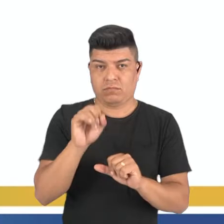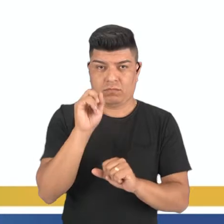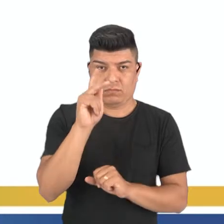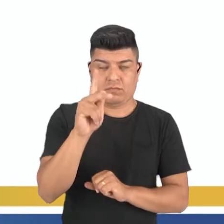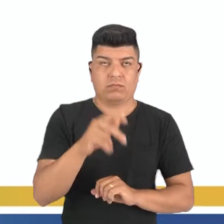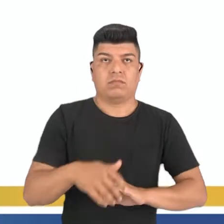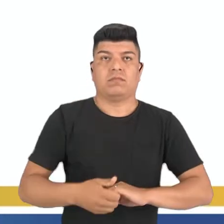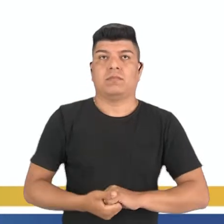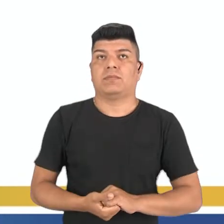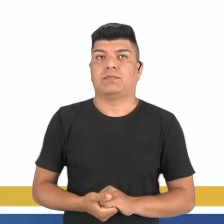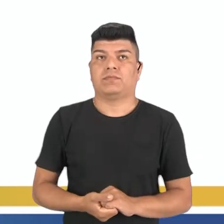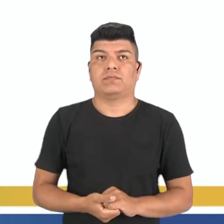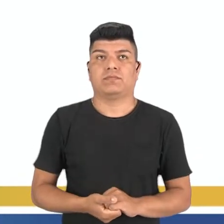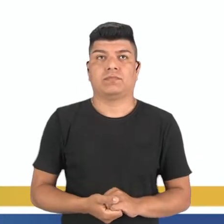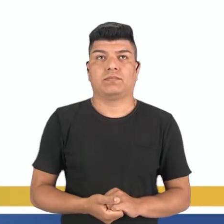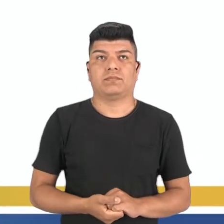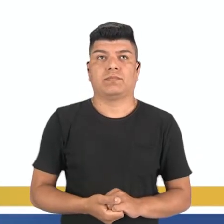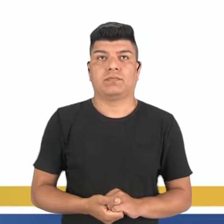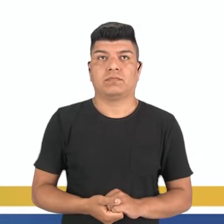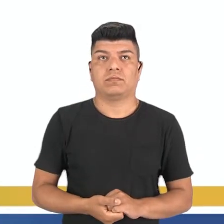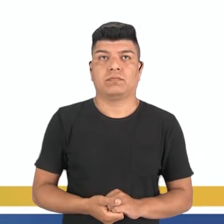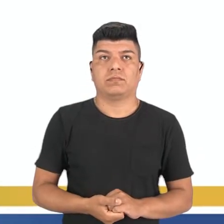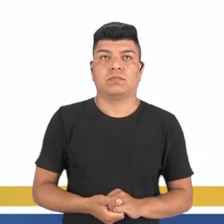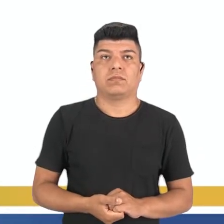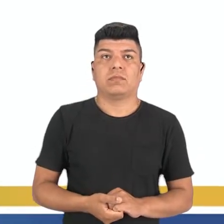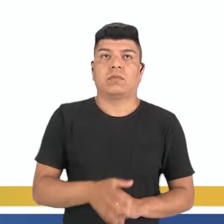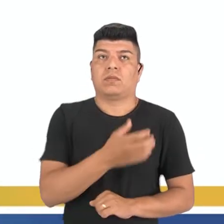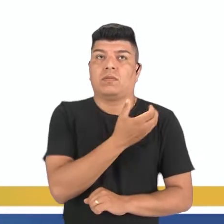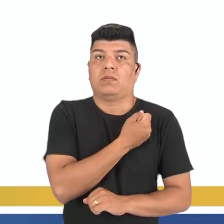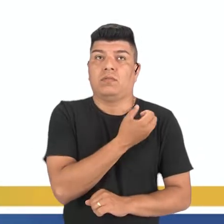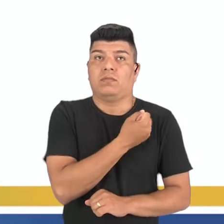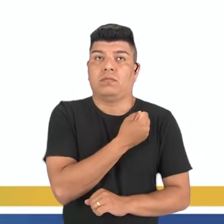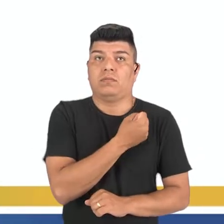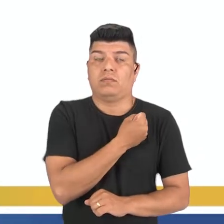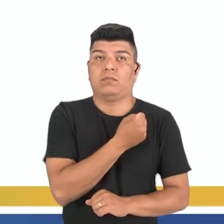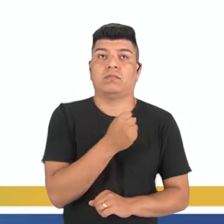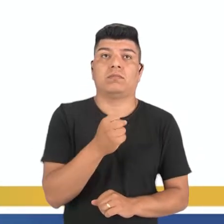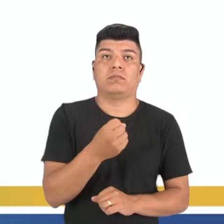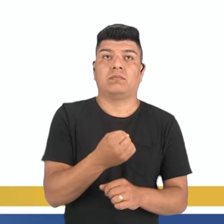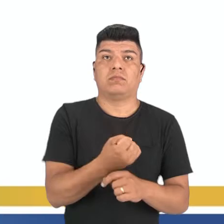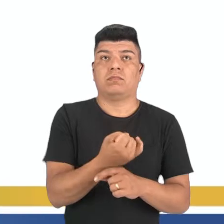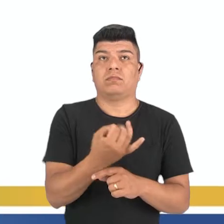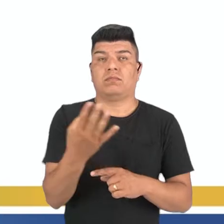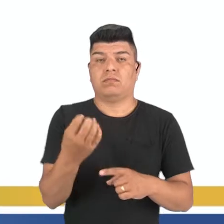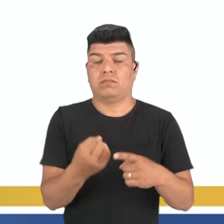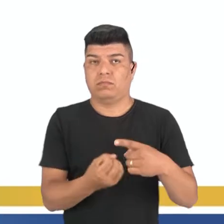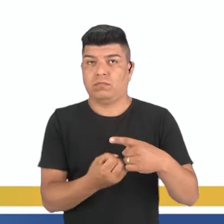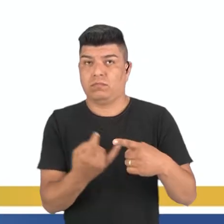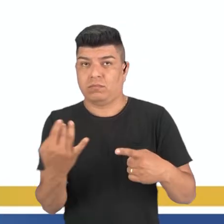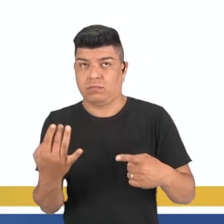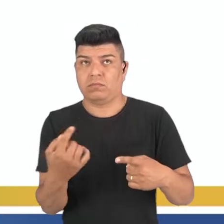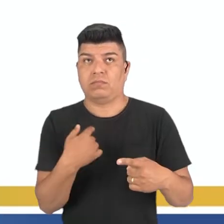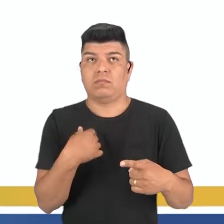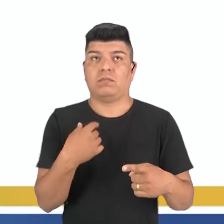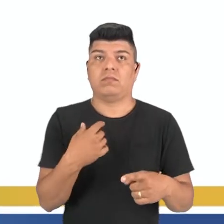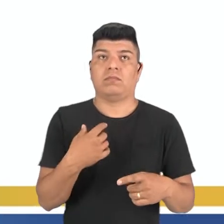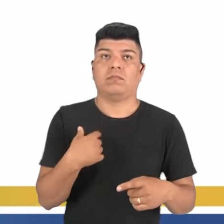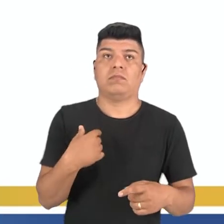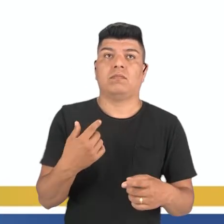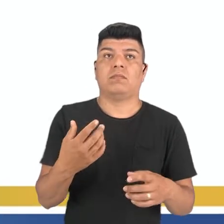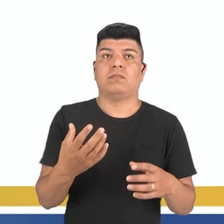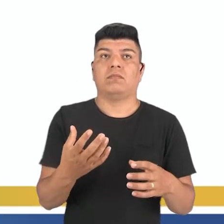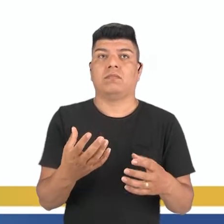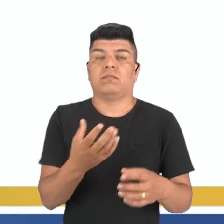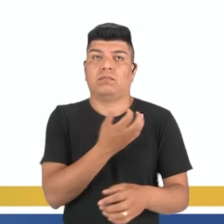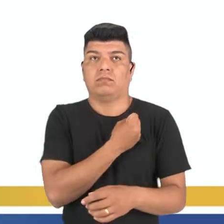beleza? Muito bem. Então, números decimais, pessoal. Os números decimais são números racionais não